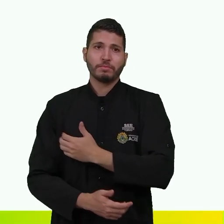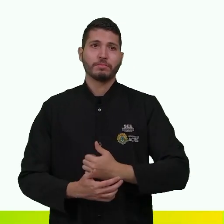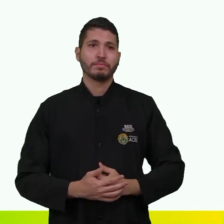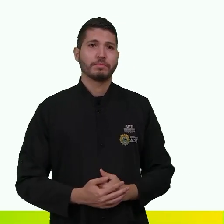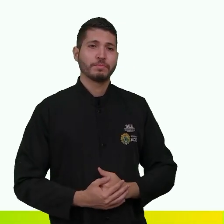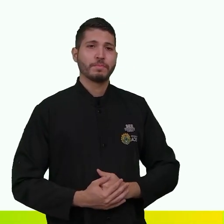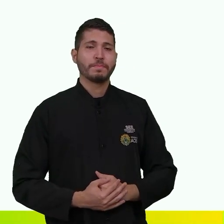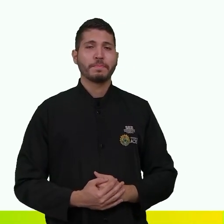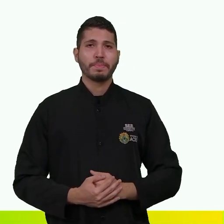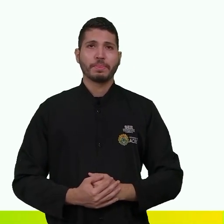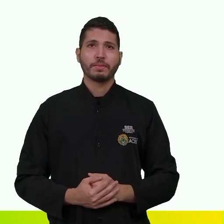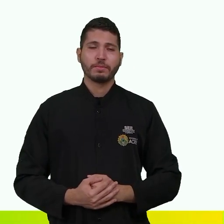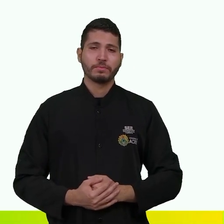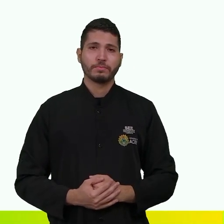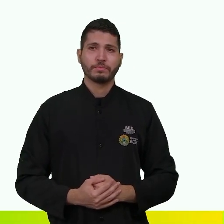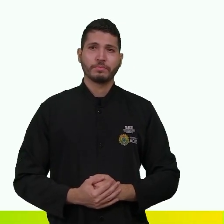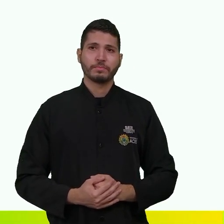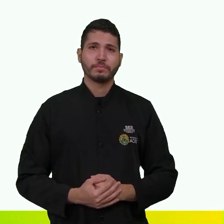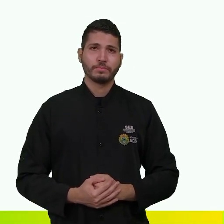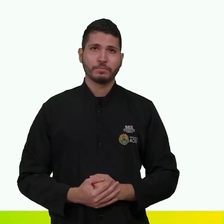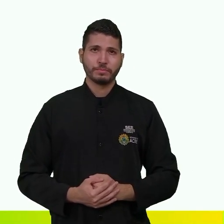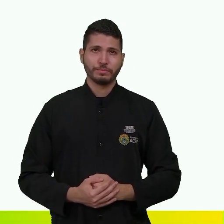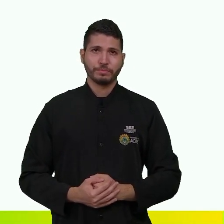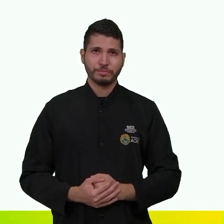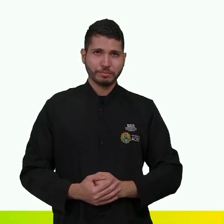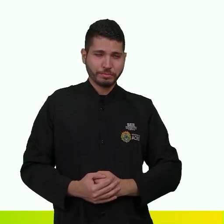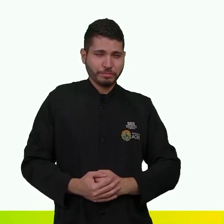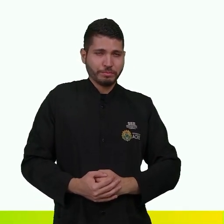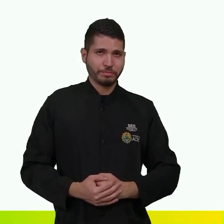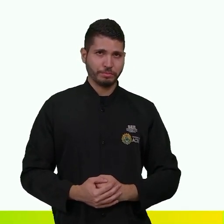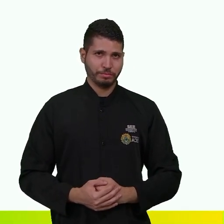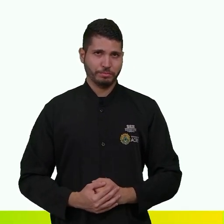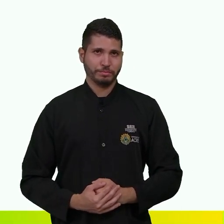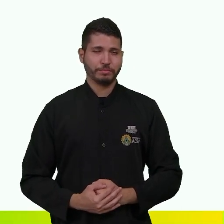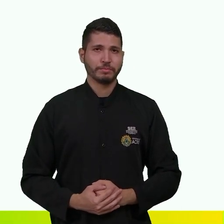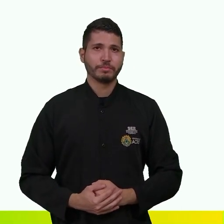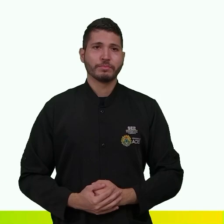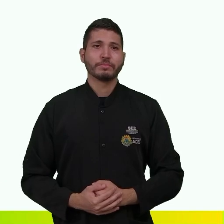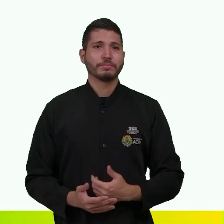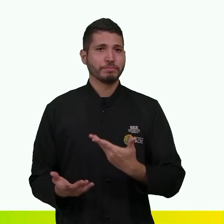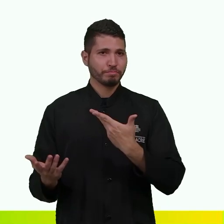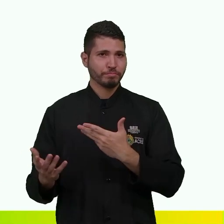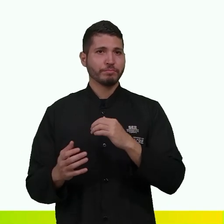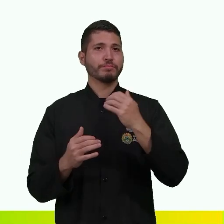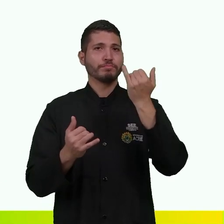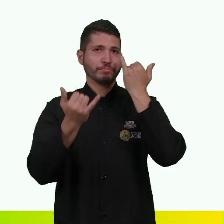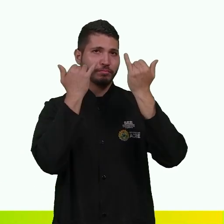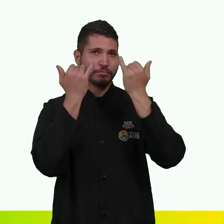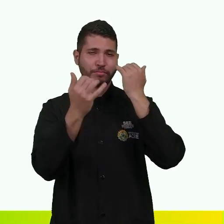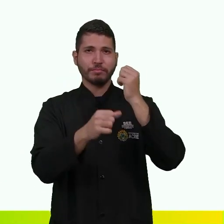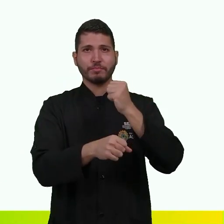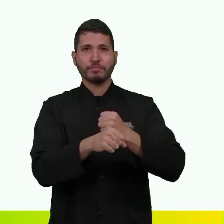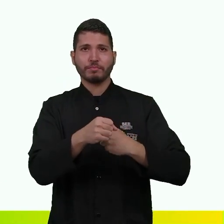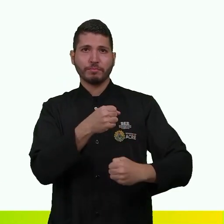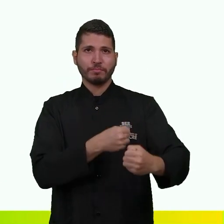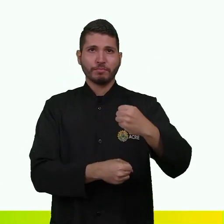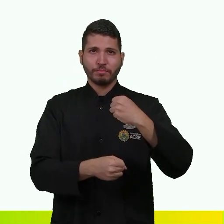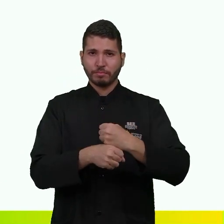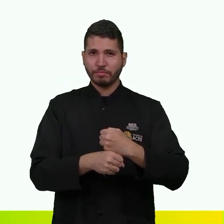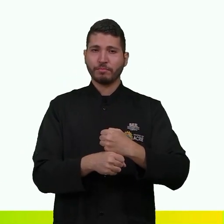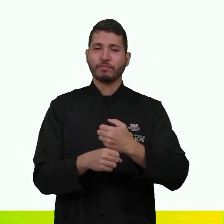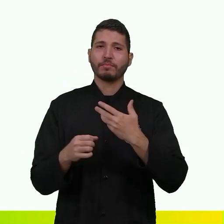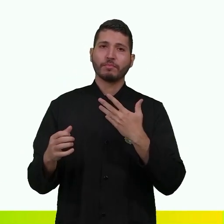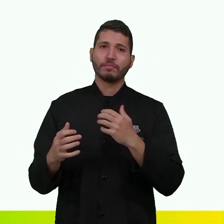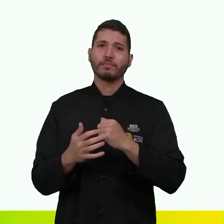de Janeiro, 199 resgates de trabalhadores. Isso ano passado. Então, a distribuição geográfica